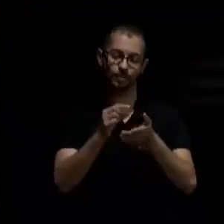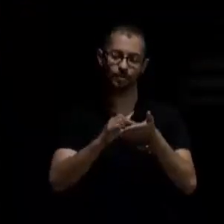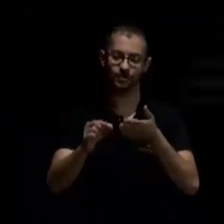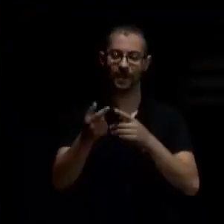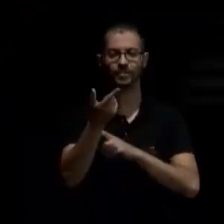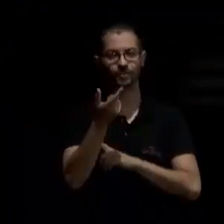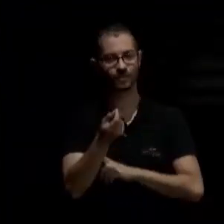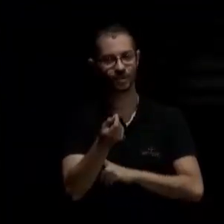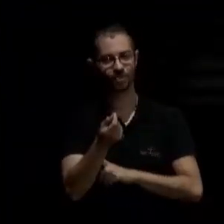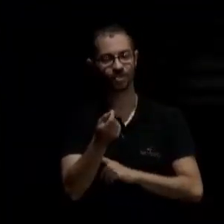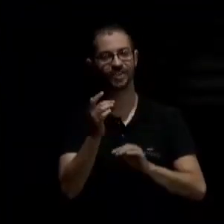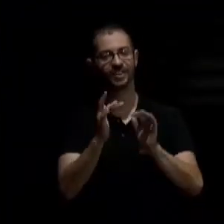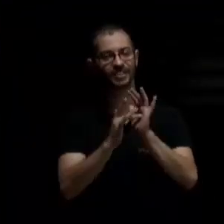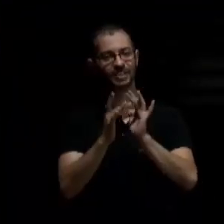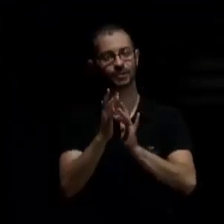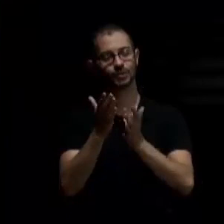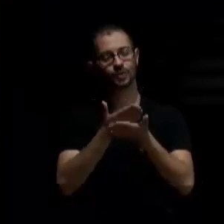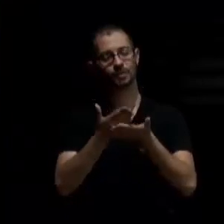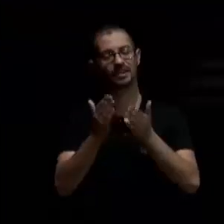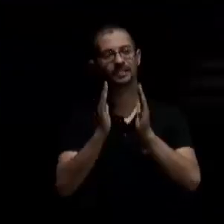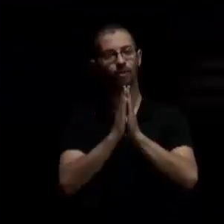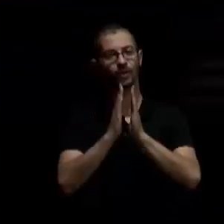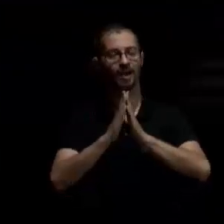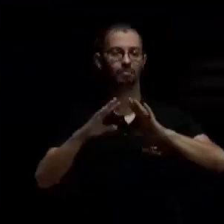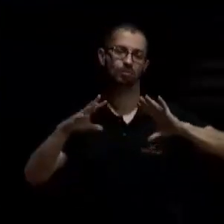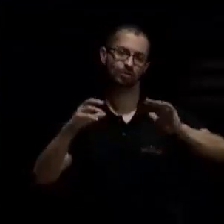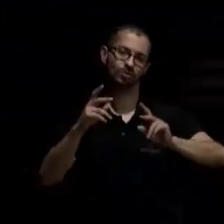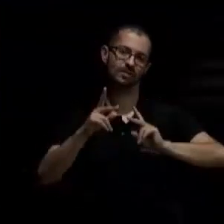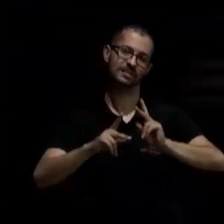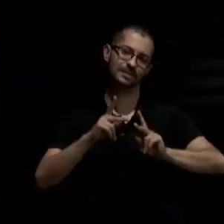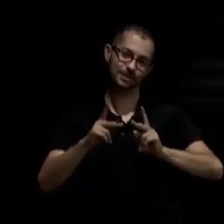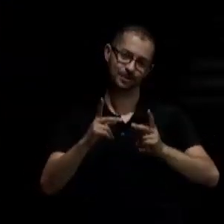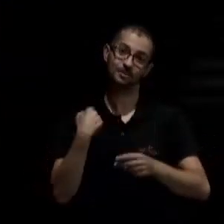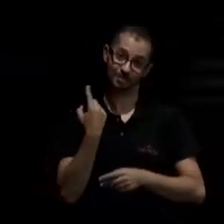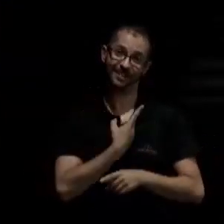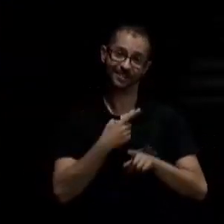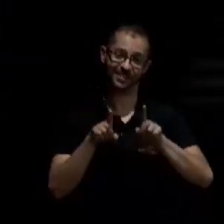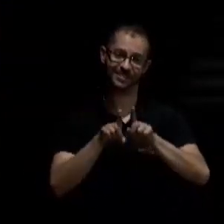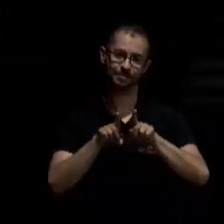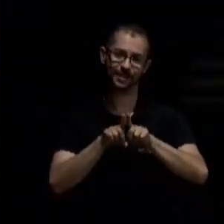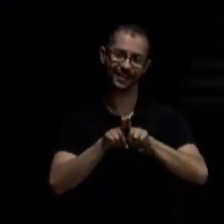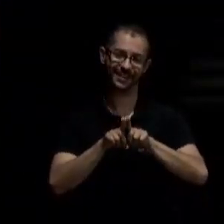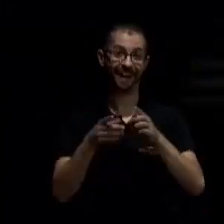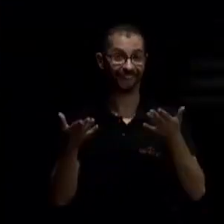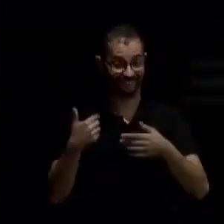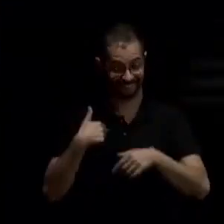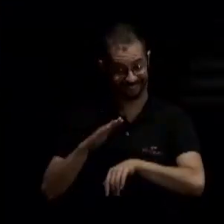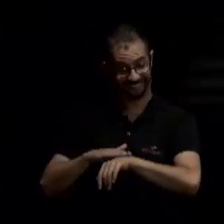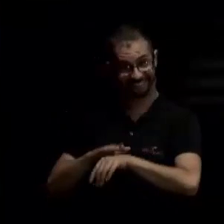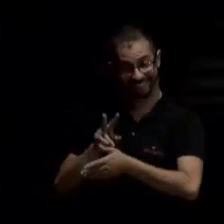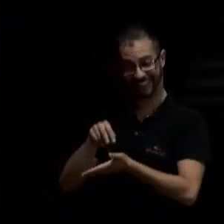20, ele passa a orar por todo mundo. Aí para nós também. Aí chega a nossa vez.